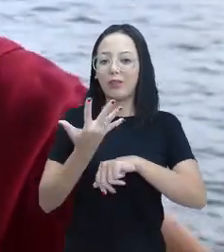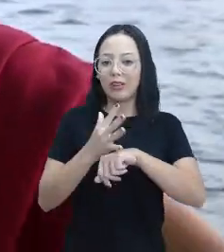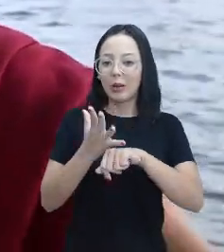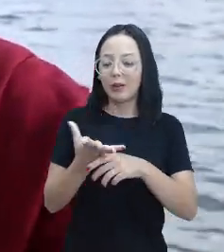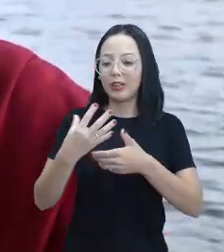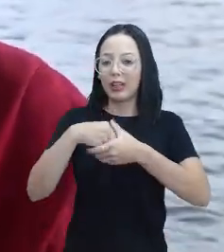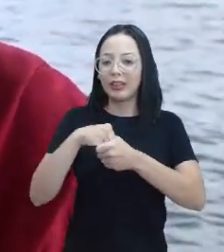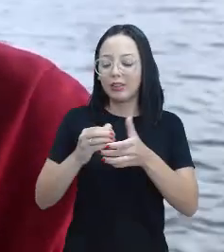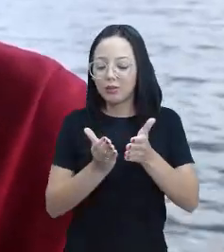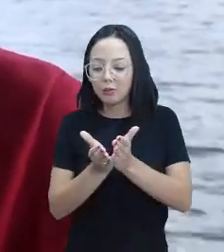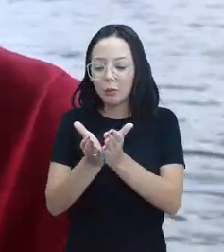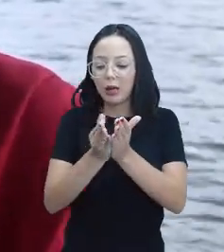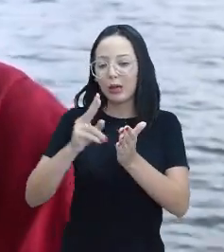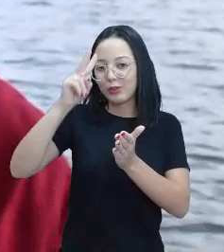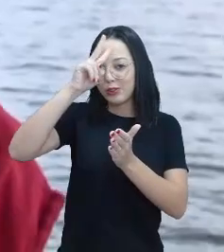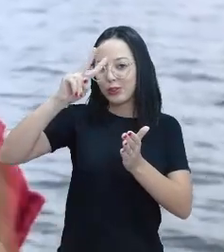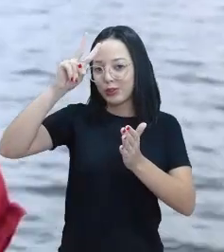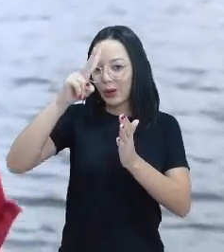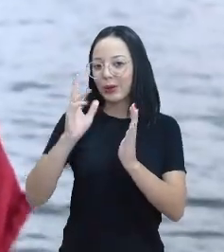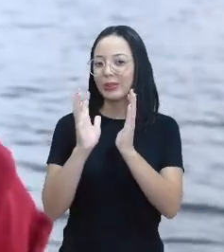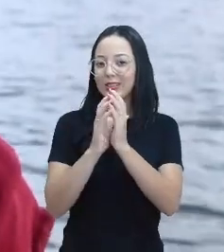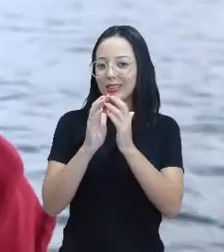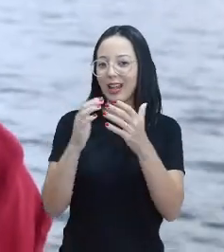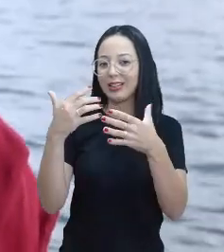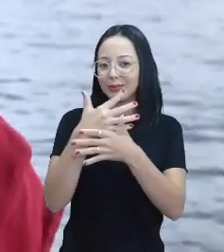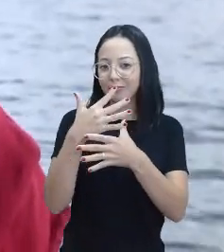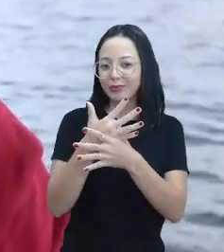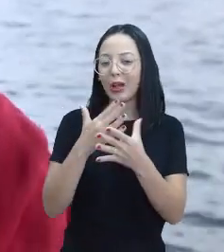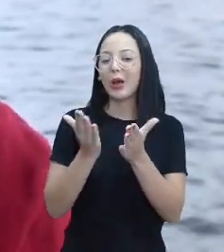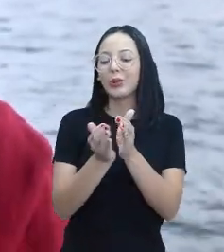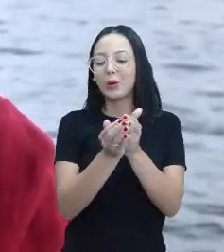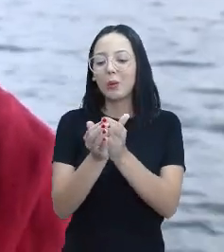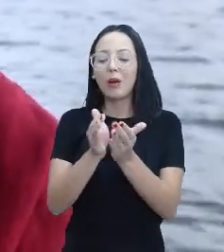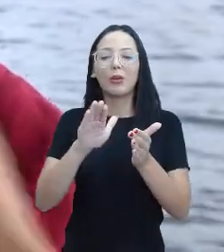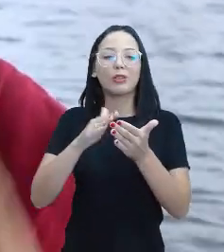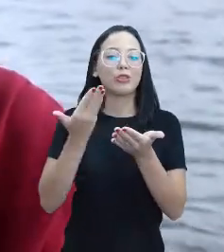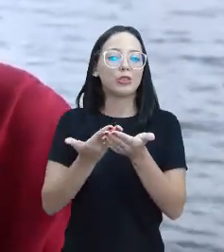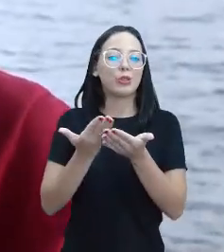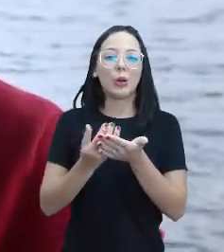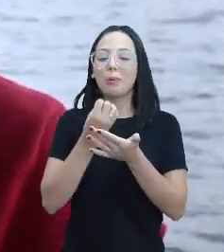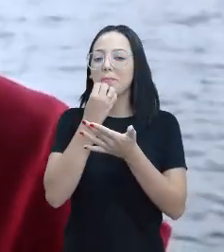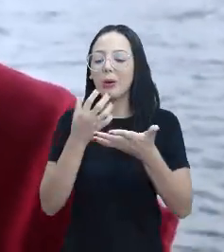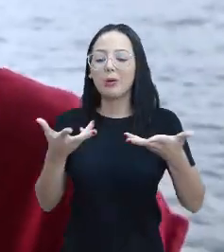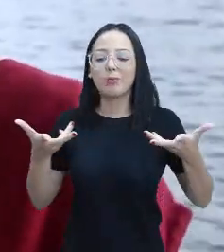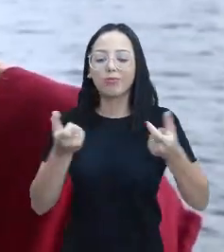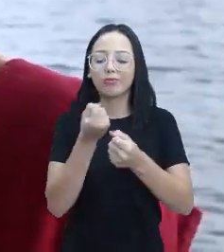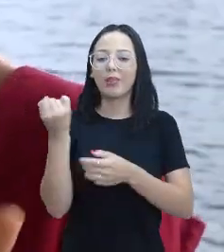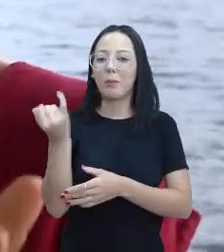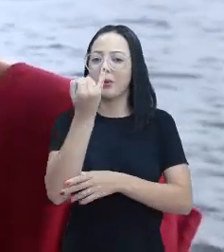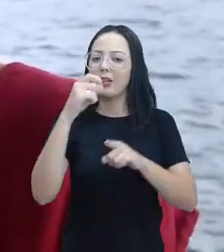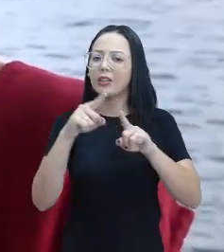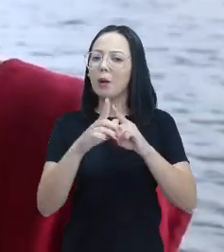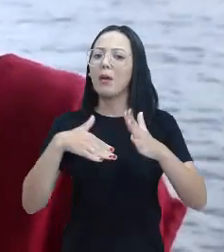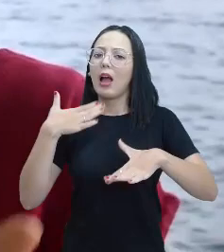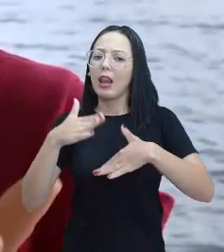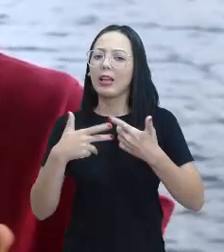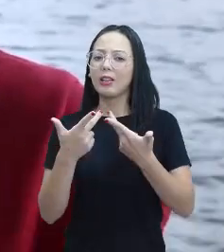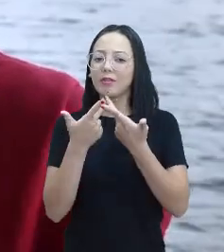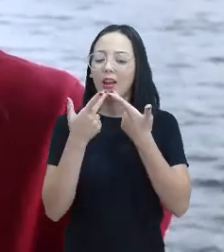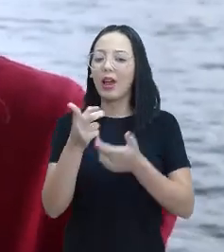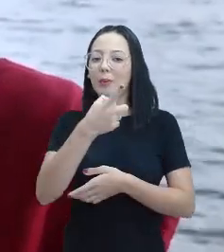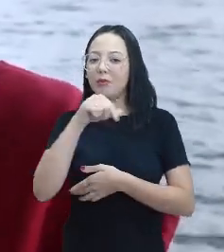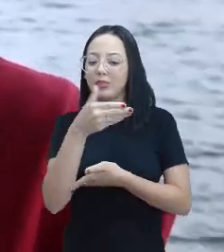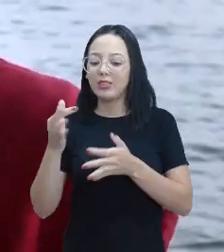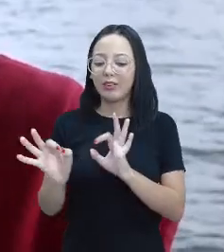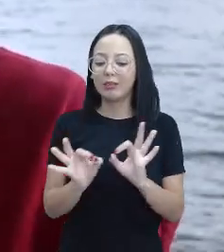desse barco histórico da cidade do Recife, né? Esse barco escola, que é uma coisa linda, de uma riqueza tremenda, e uma alegria poder falar para vocês aí que